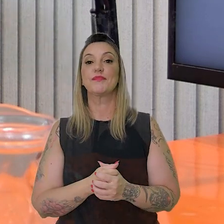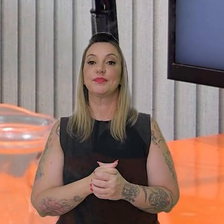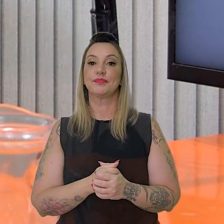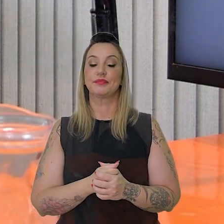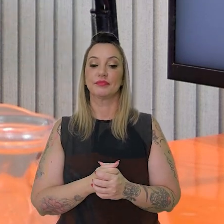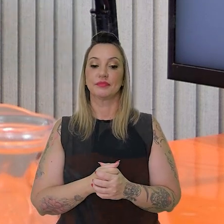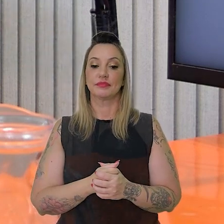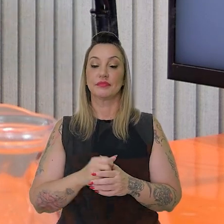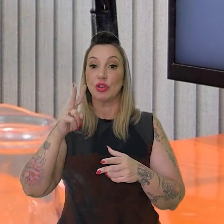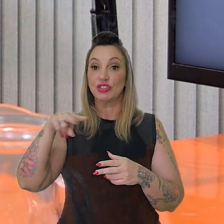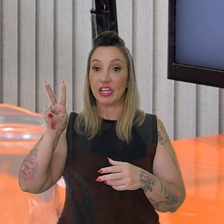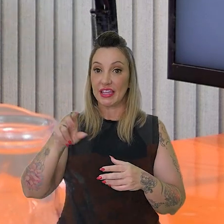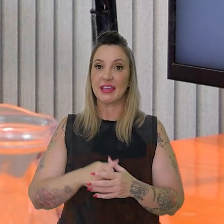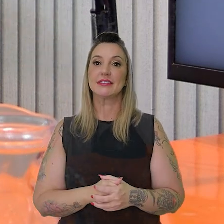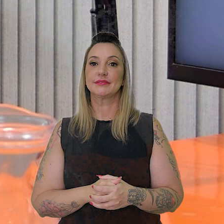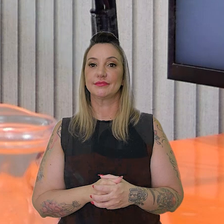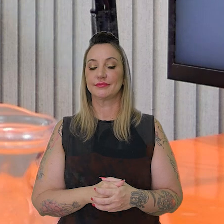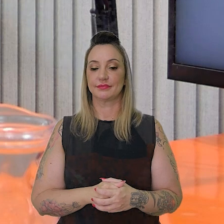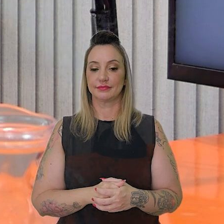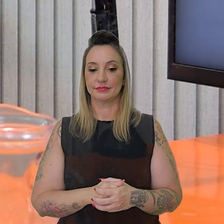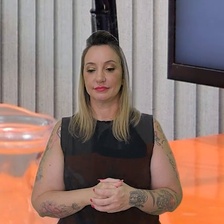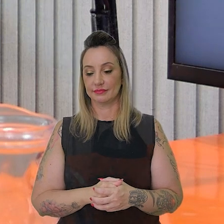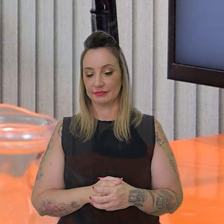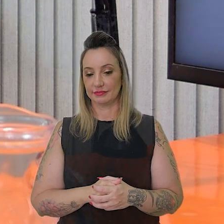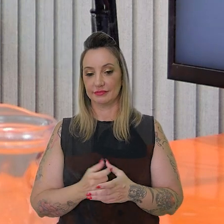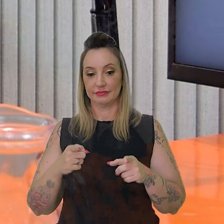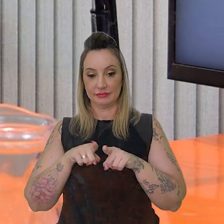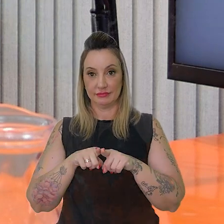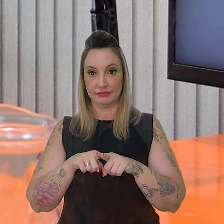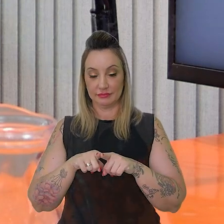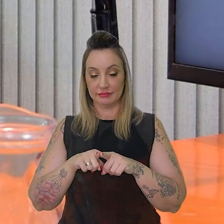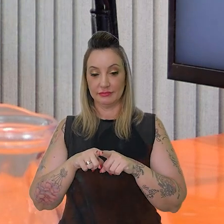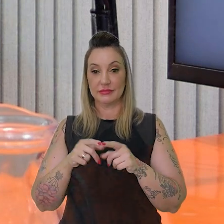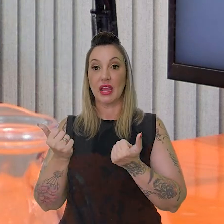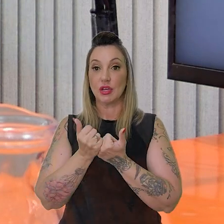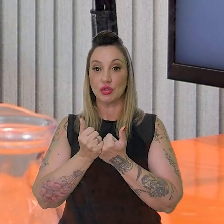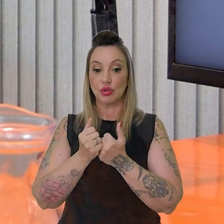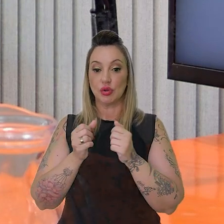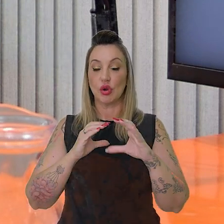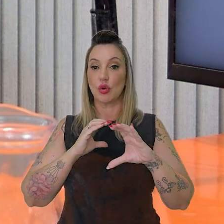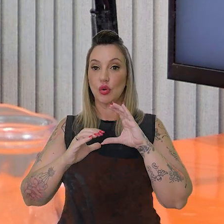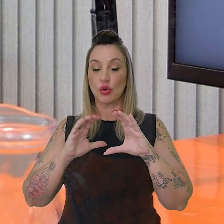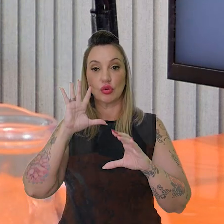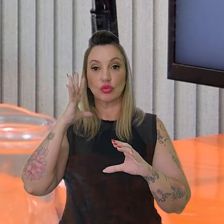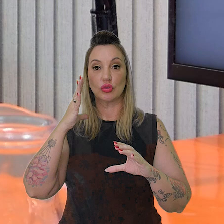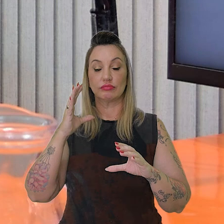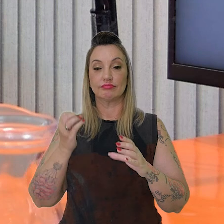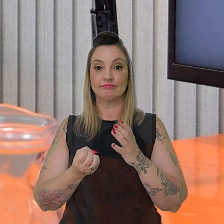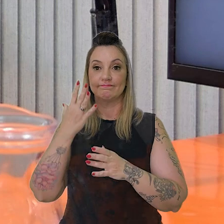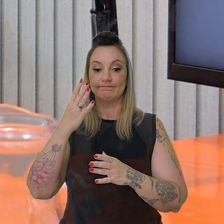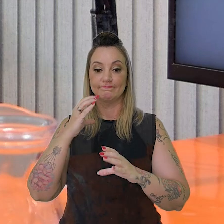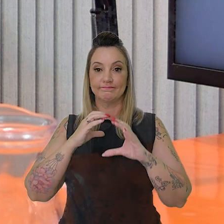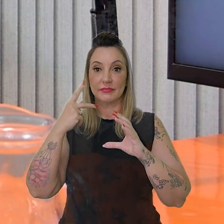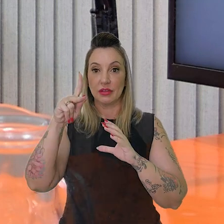né que veio o chequim ele é uma parceira que é assessora de de comunicação ela tem soluções criativas